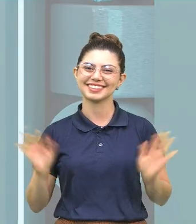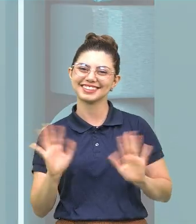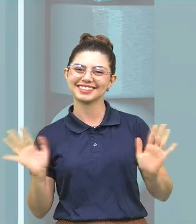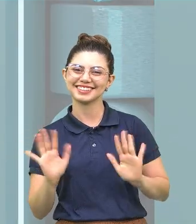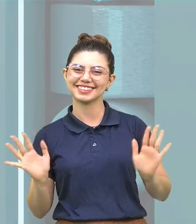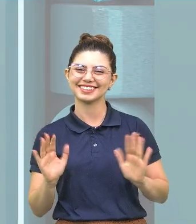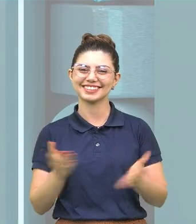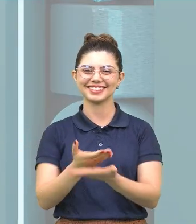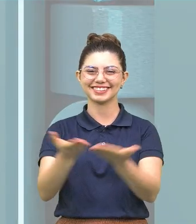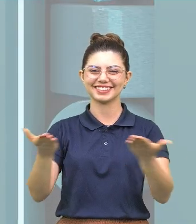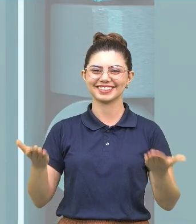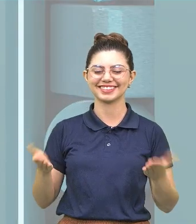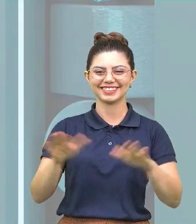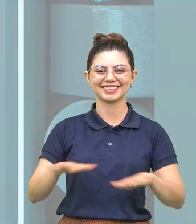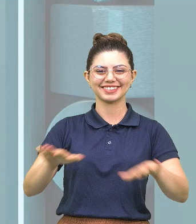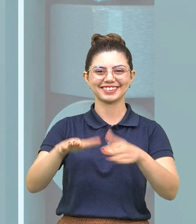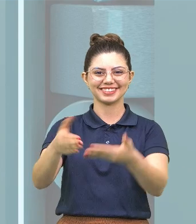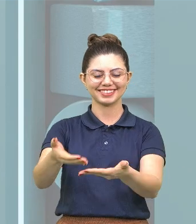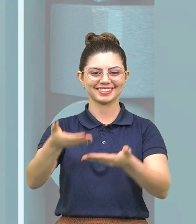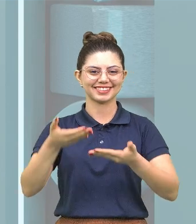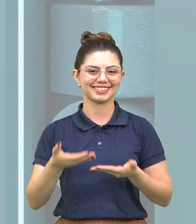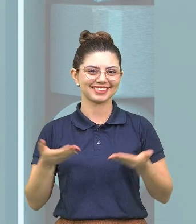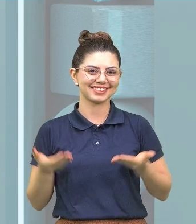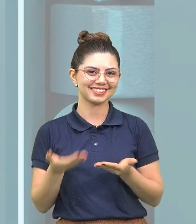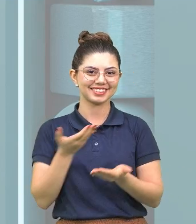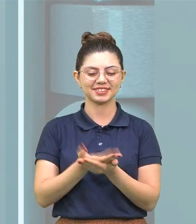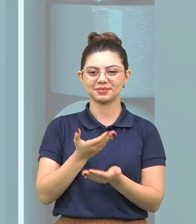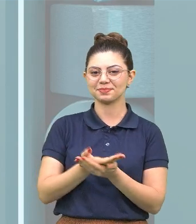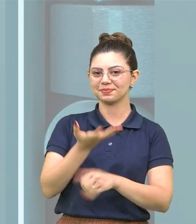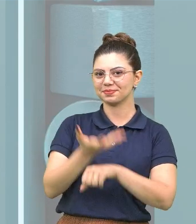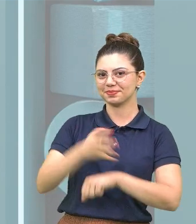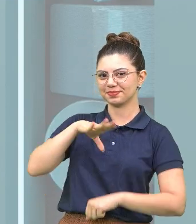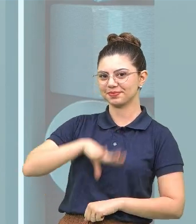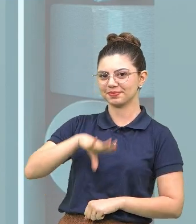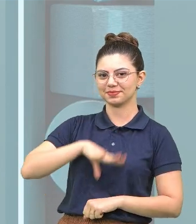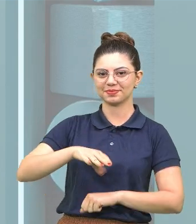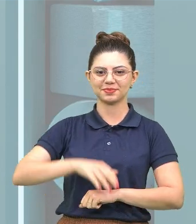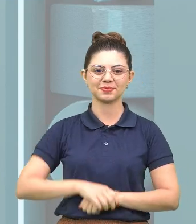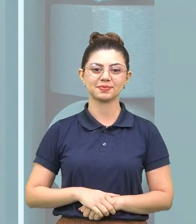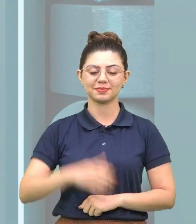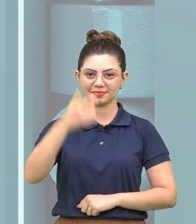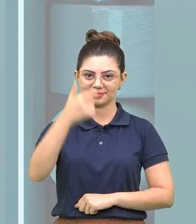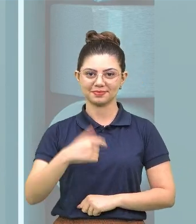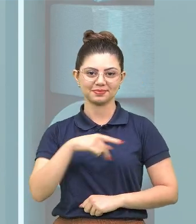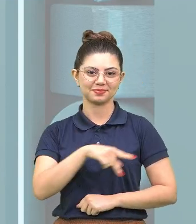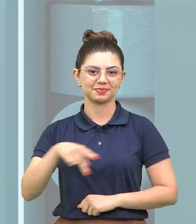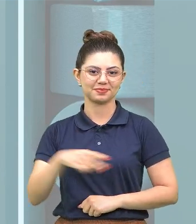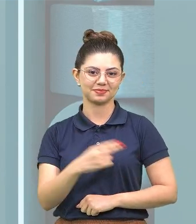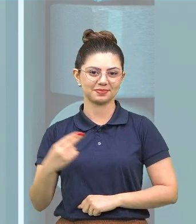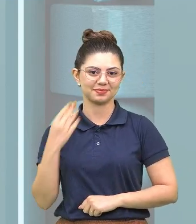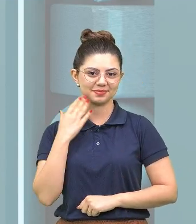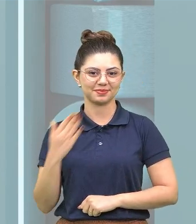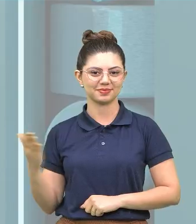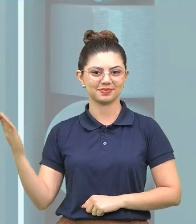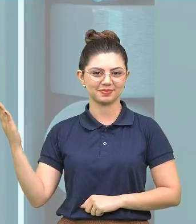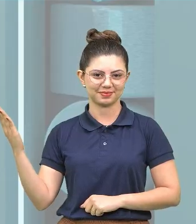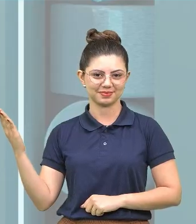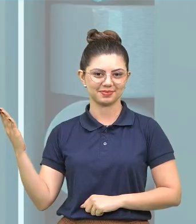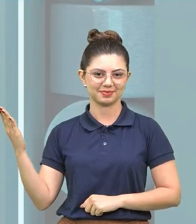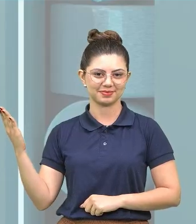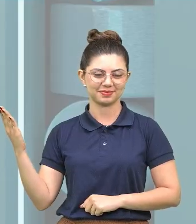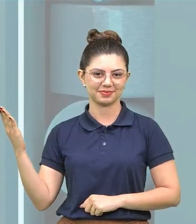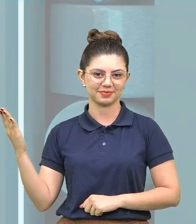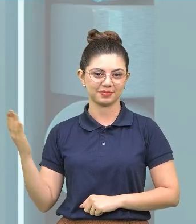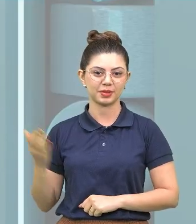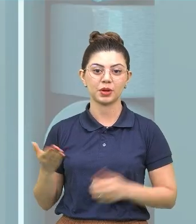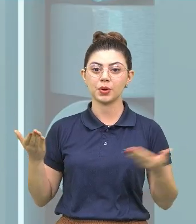meus queridos, sejam muito bem-vindos à nossa aula de língua portuguesa. Eu sou a professora Vanessa Mafra.